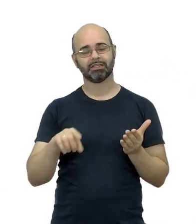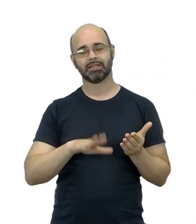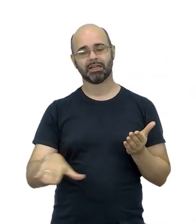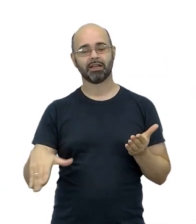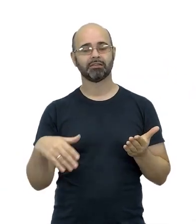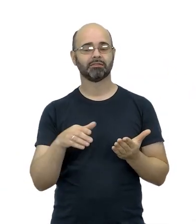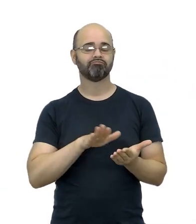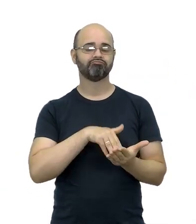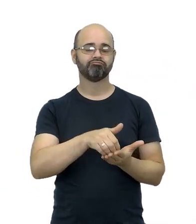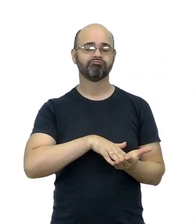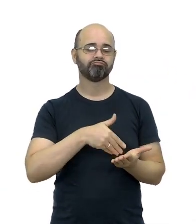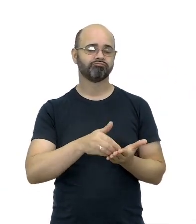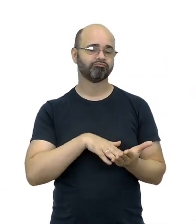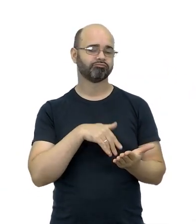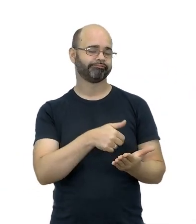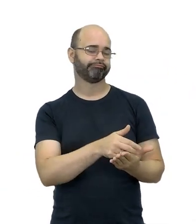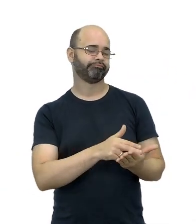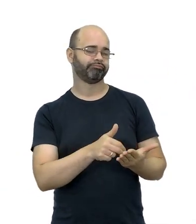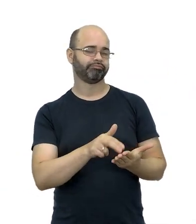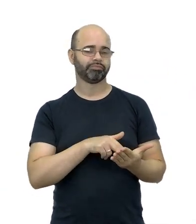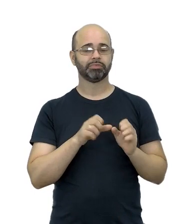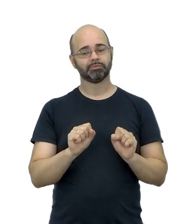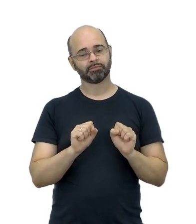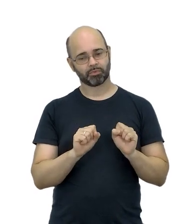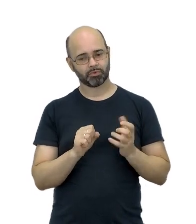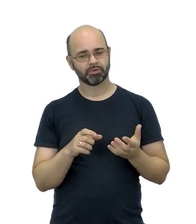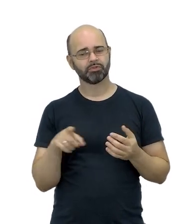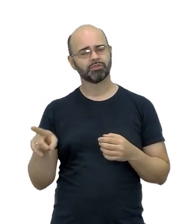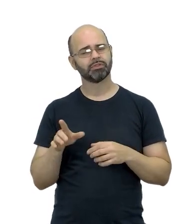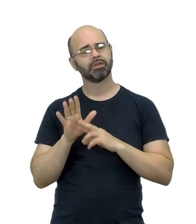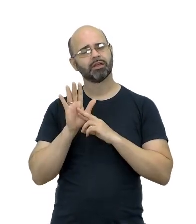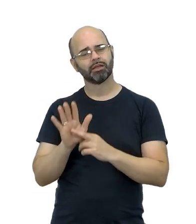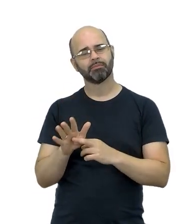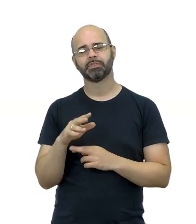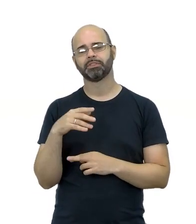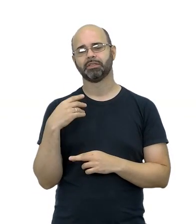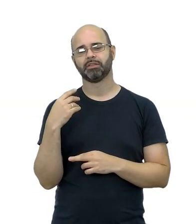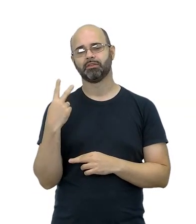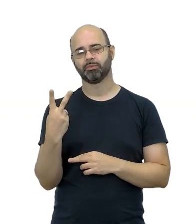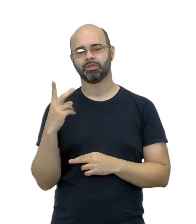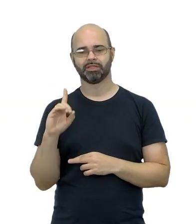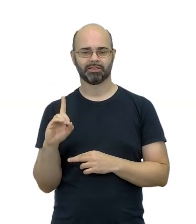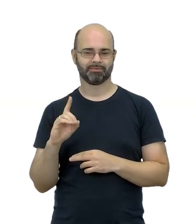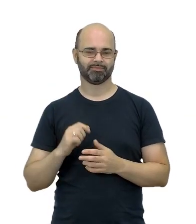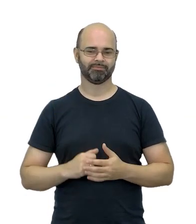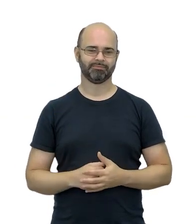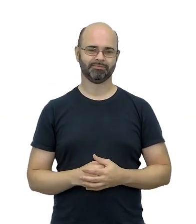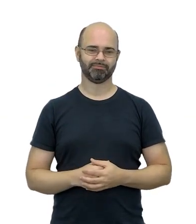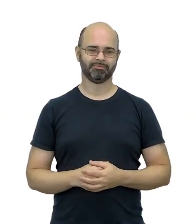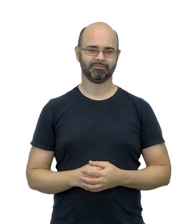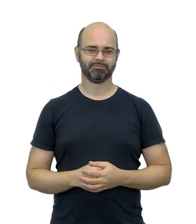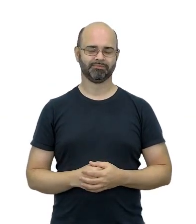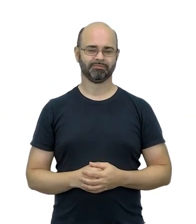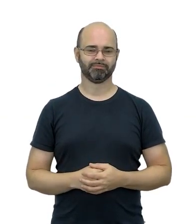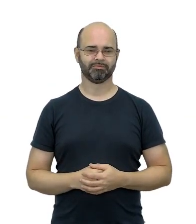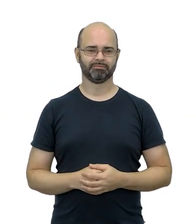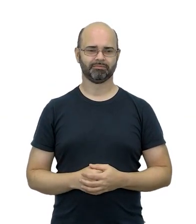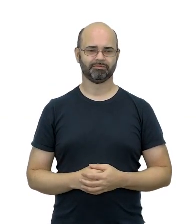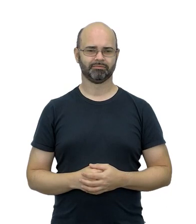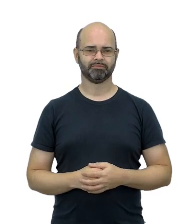pintando e que representariam, no fundo, uma figura bidimensional. Mas para o